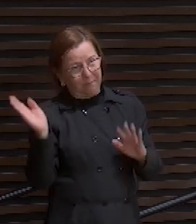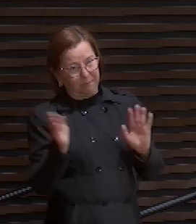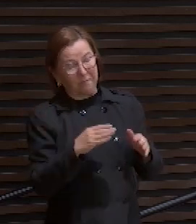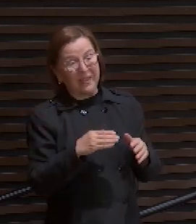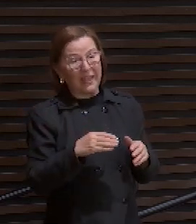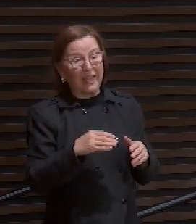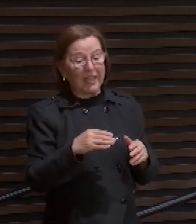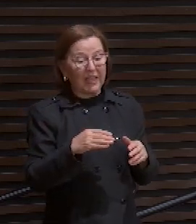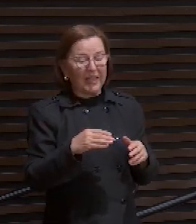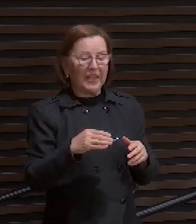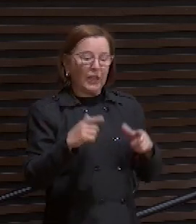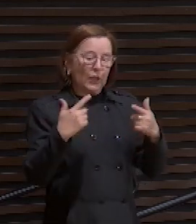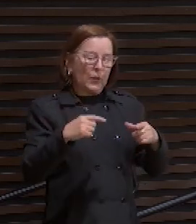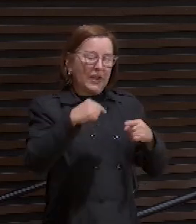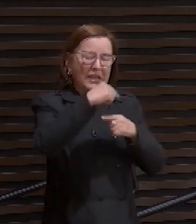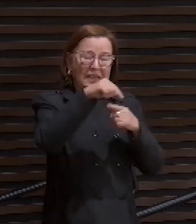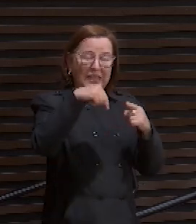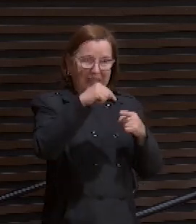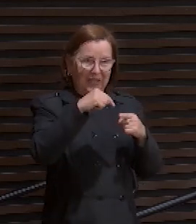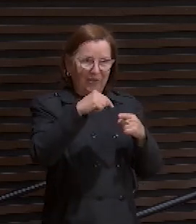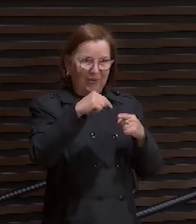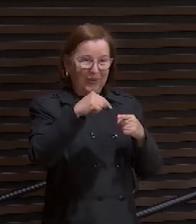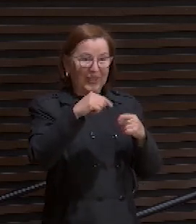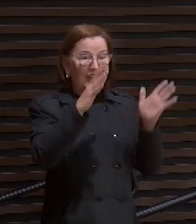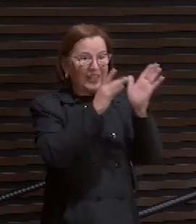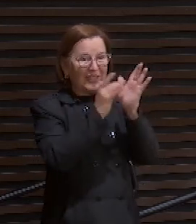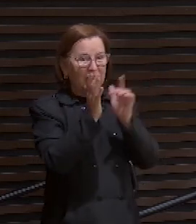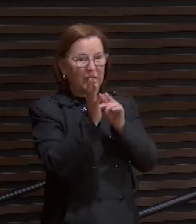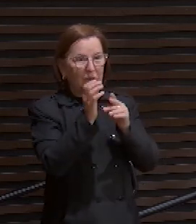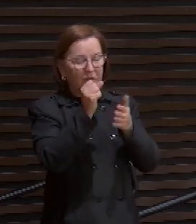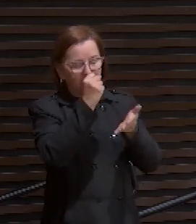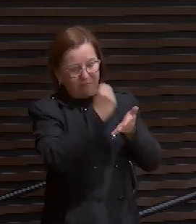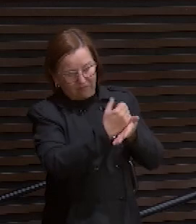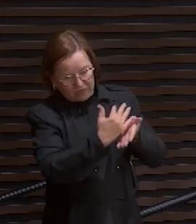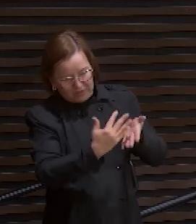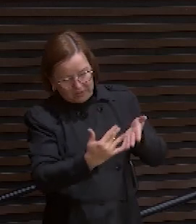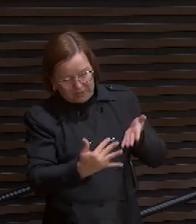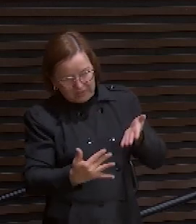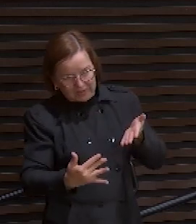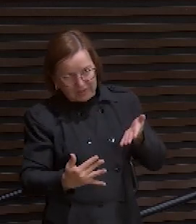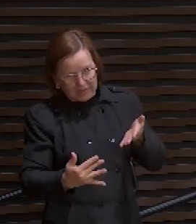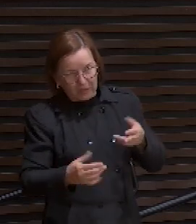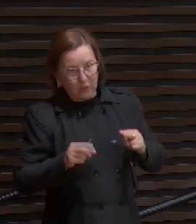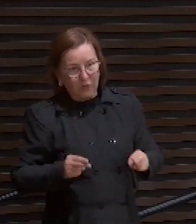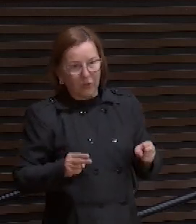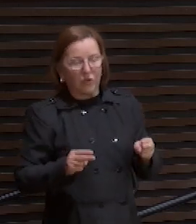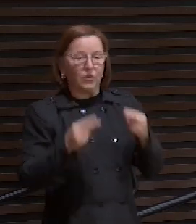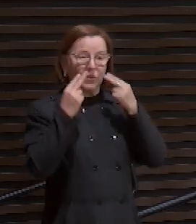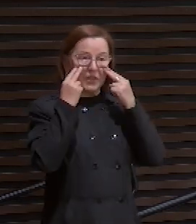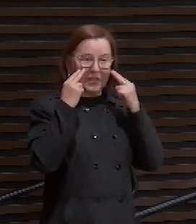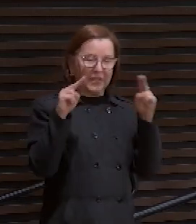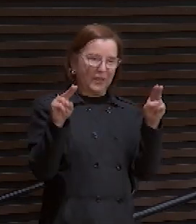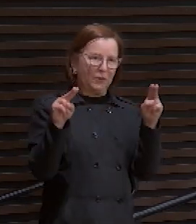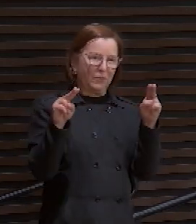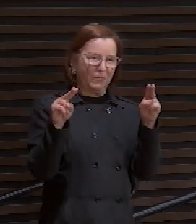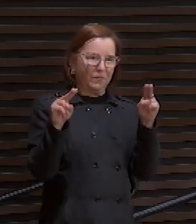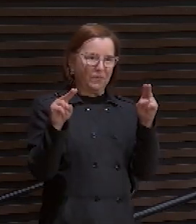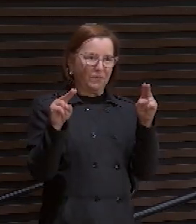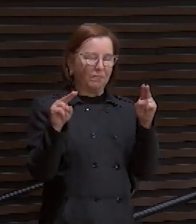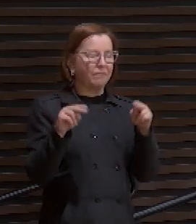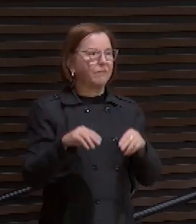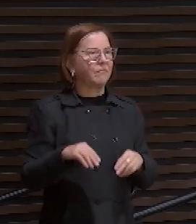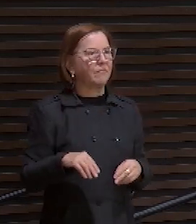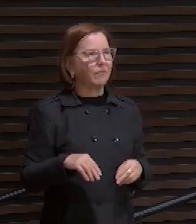lugar, onde Jesus derramou o seu sangue, continua como testemunho.